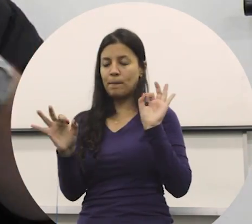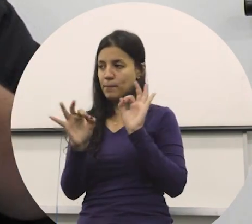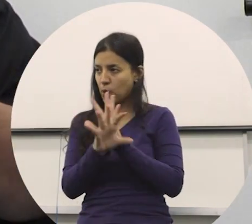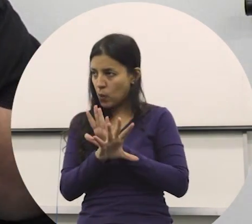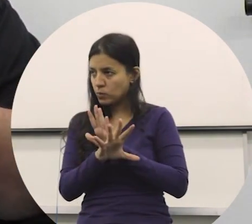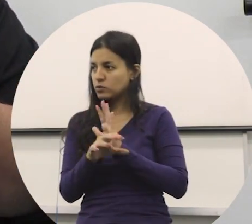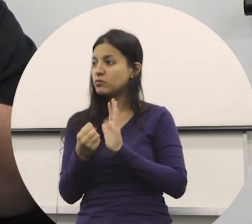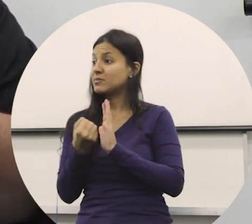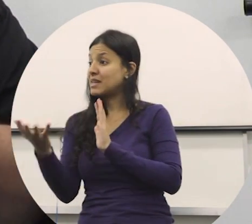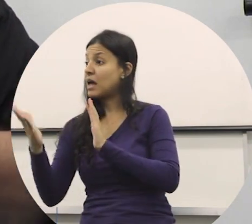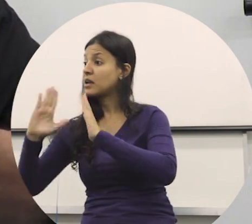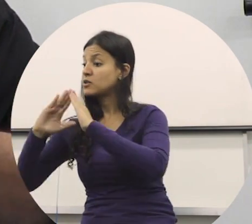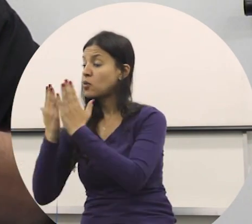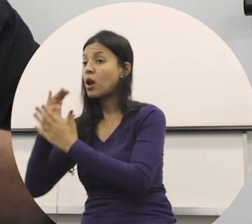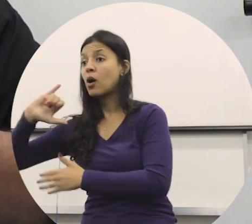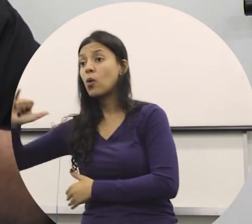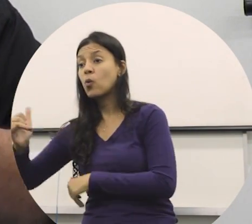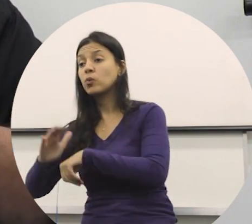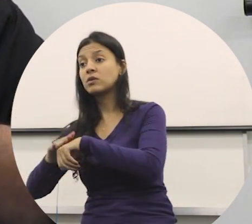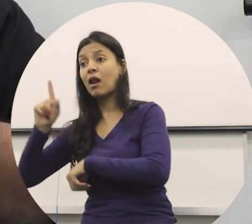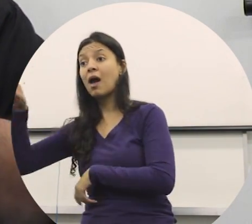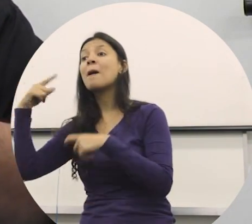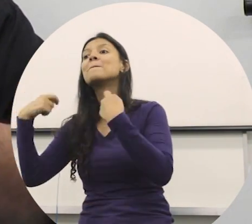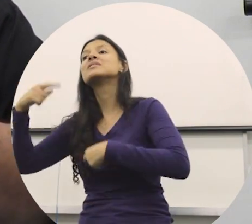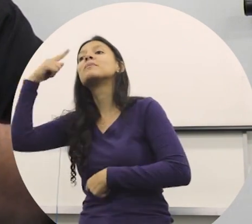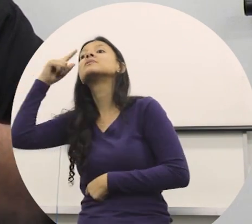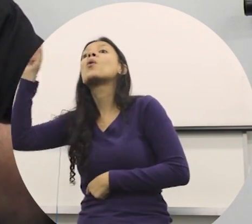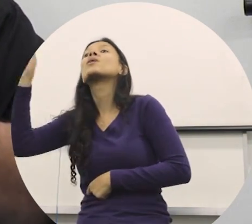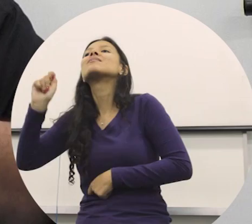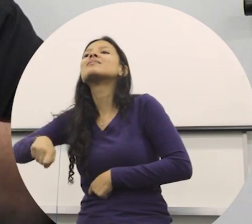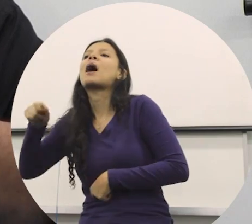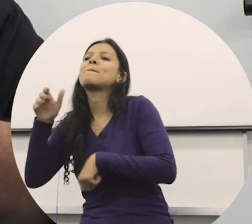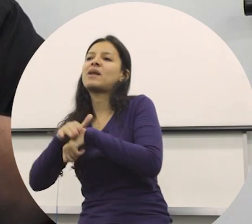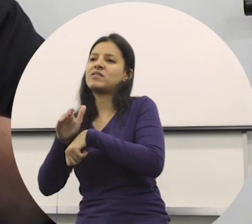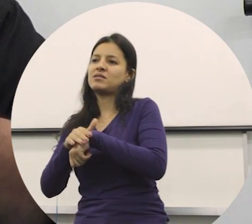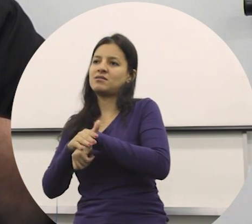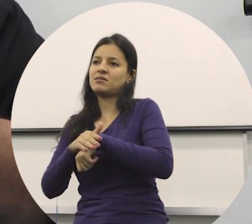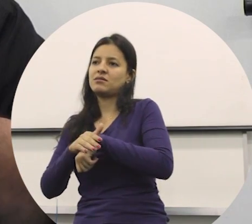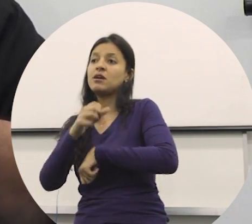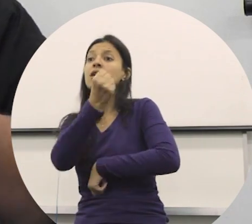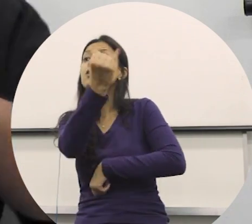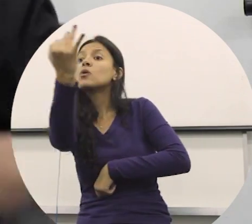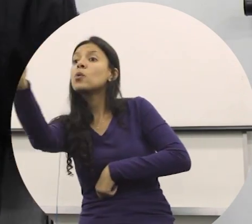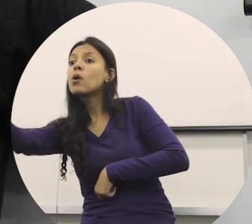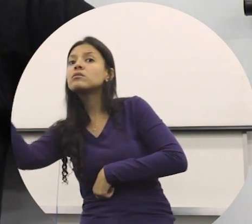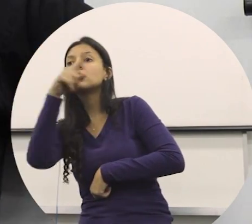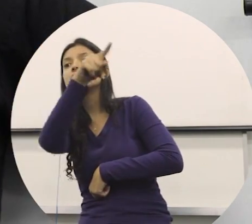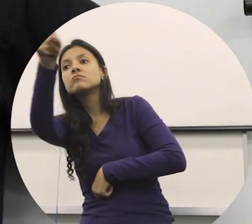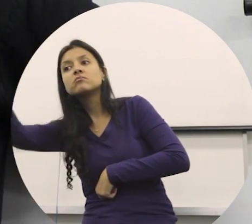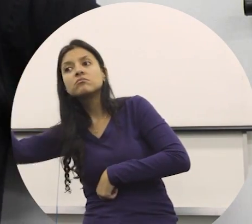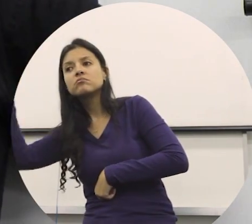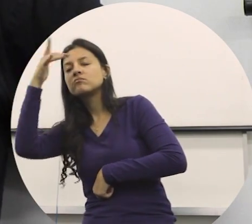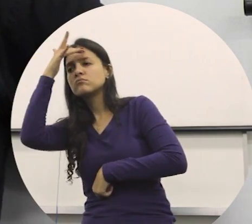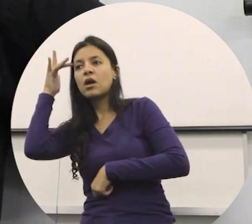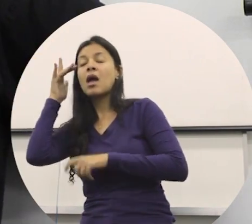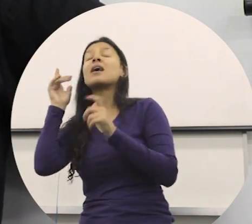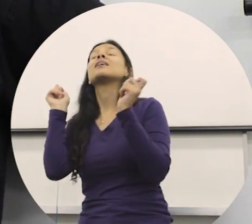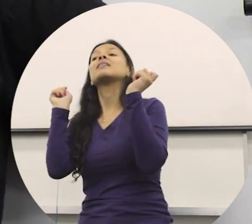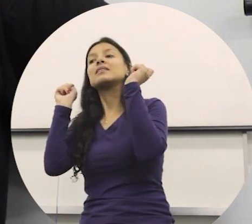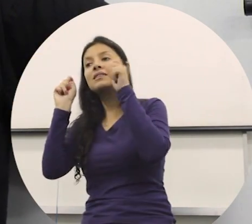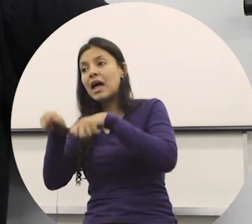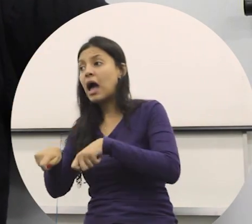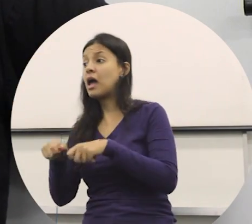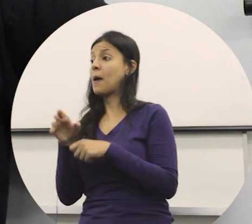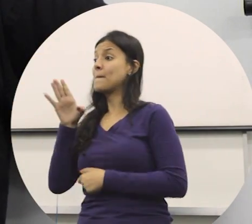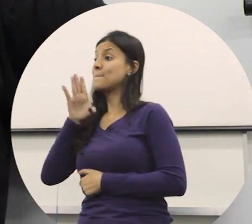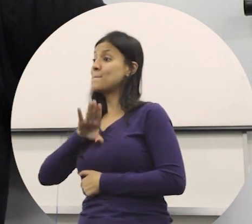pensar na questão daquilo que é exequível. Quantas pessoas vão ter condições de fato, usar